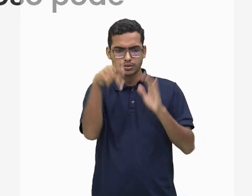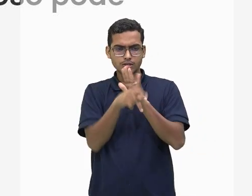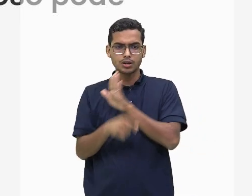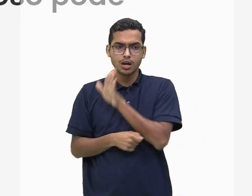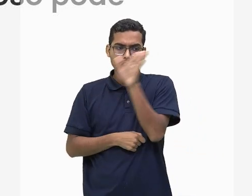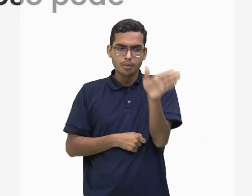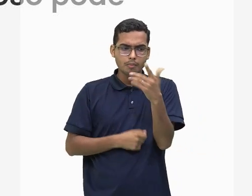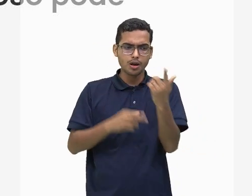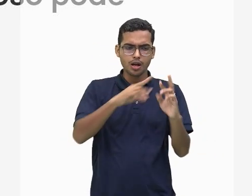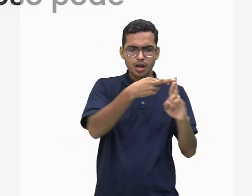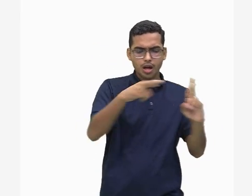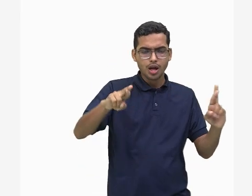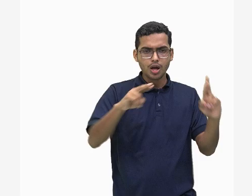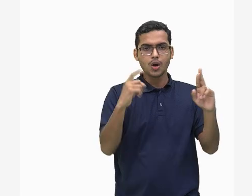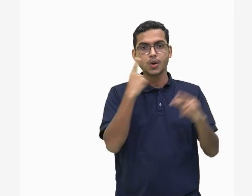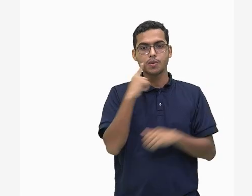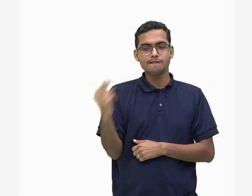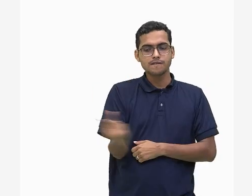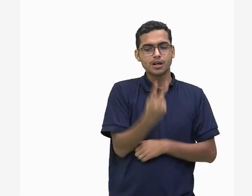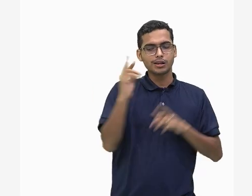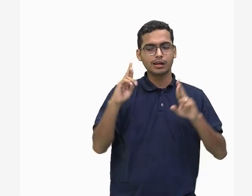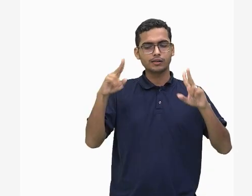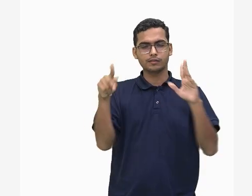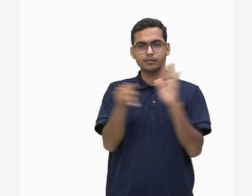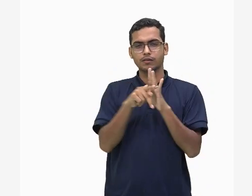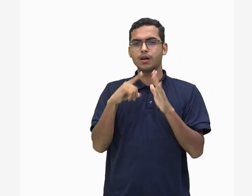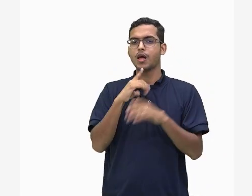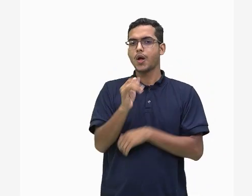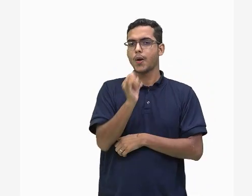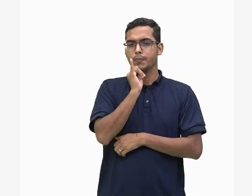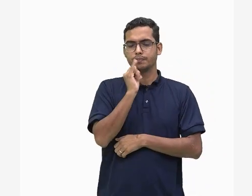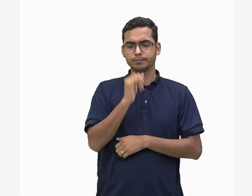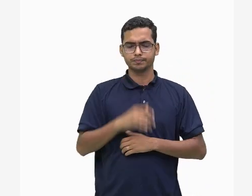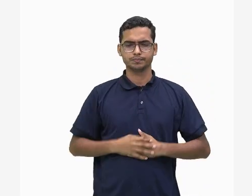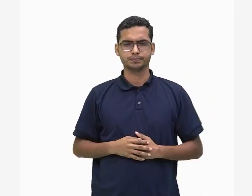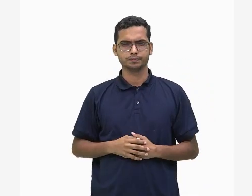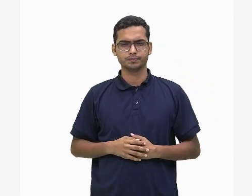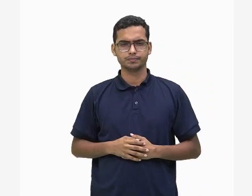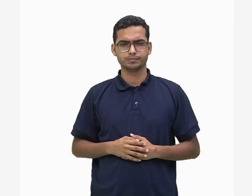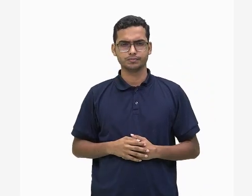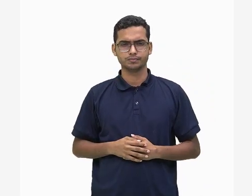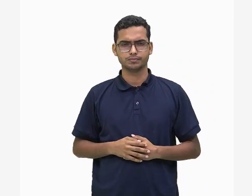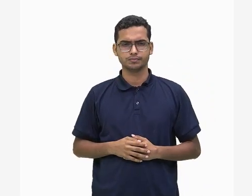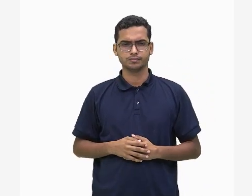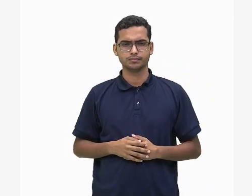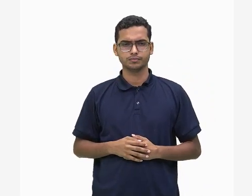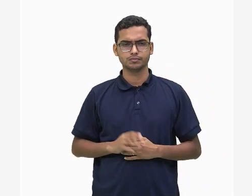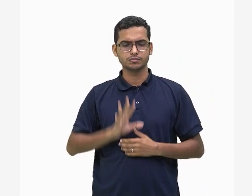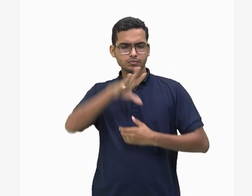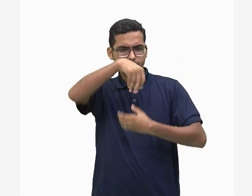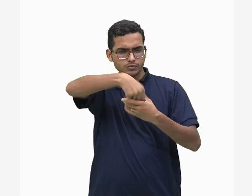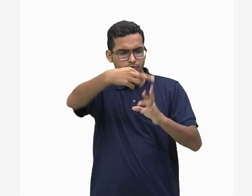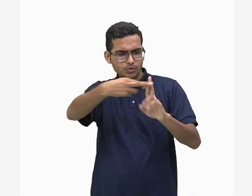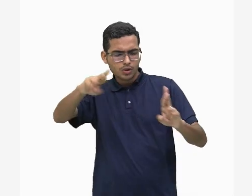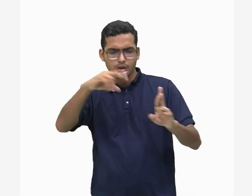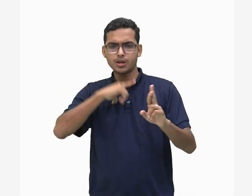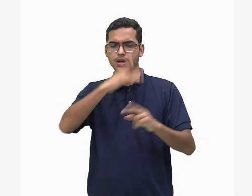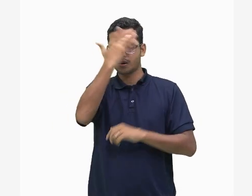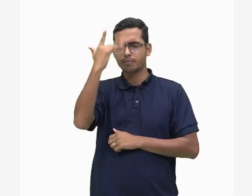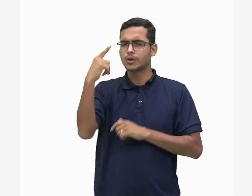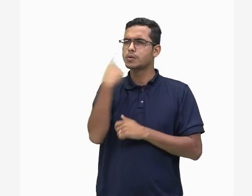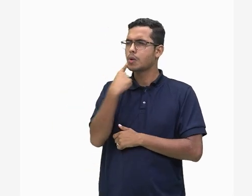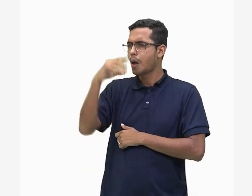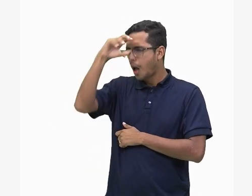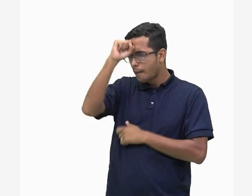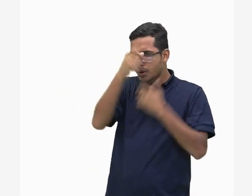da pessoa, né? Essa pessoa pode ser considerada a causa de algumas divisões dentro de uma mesma religião e também pode